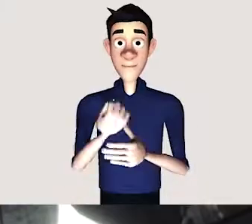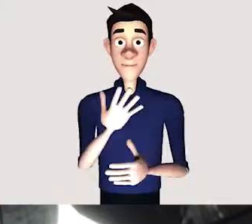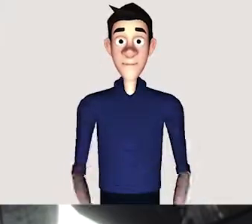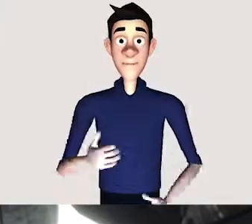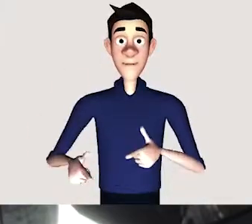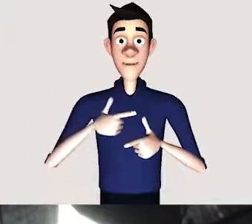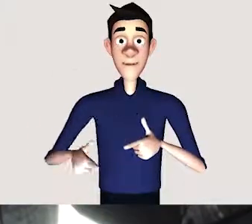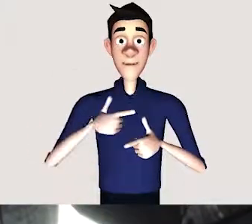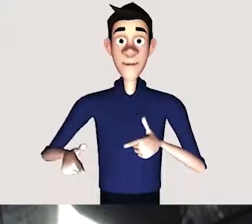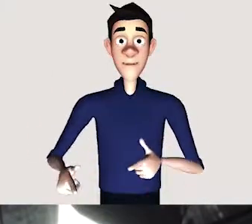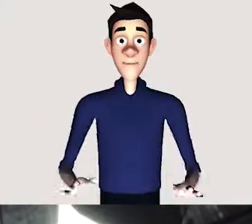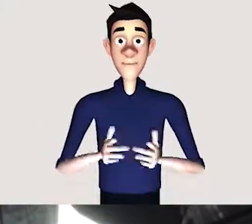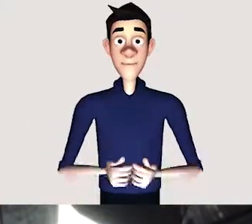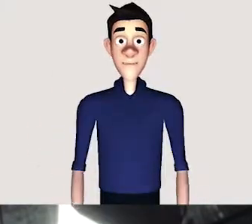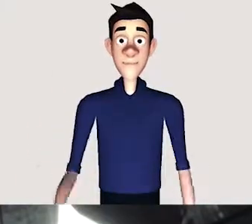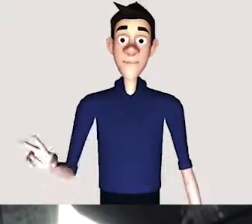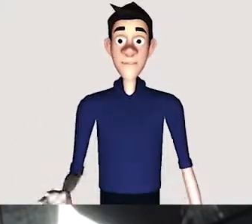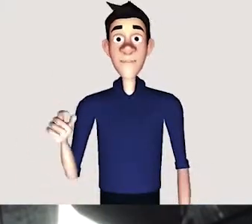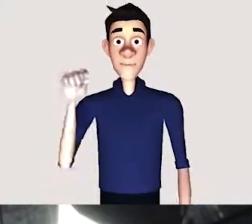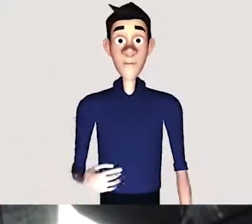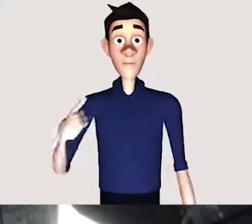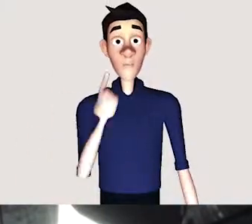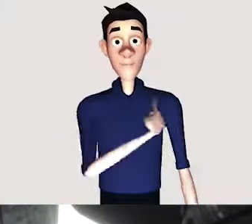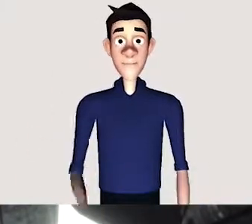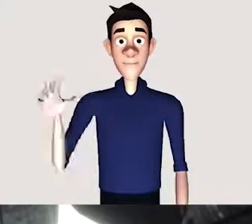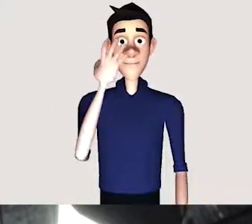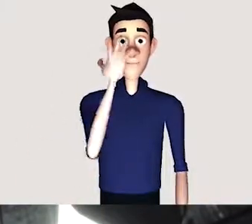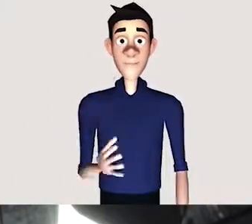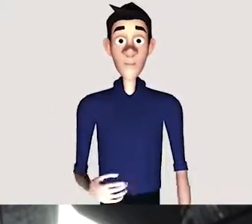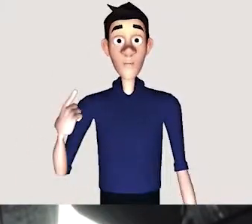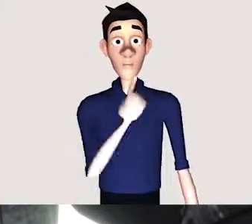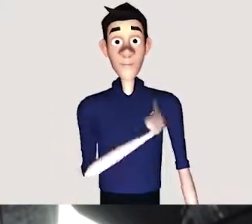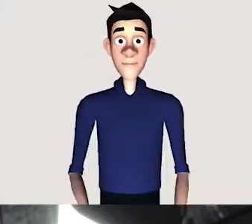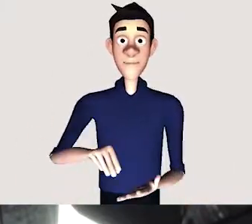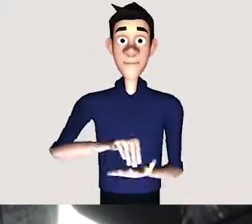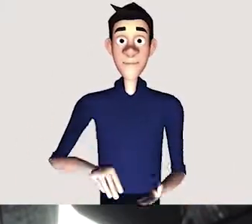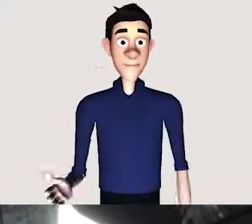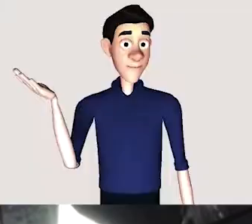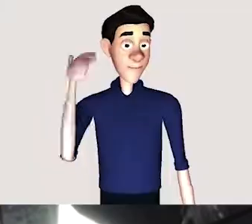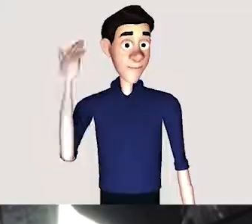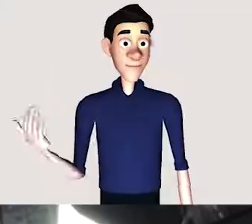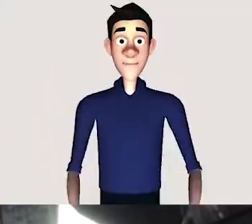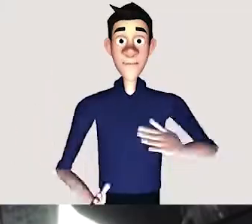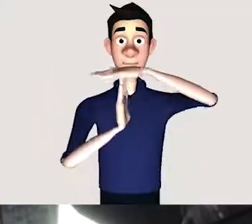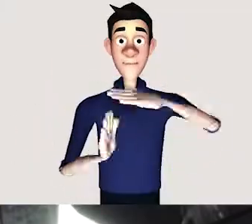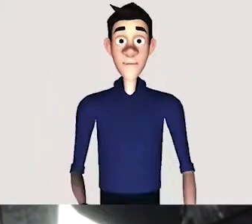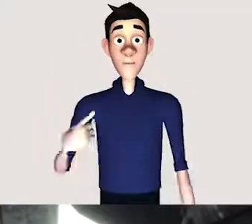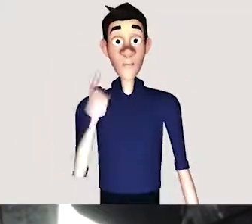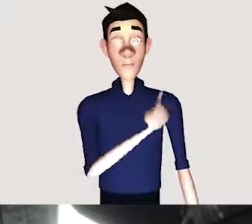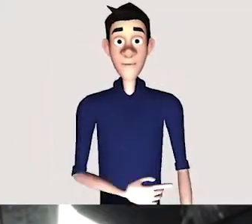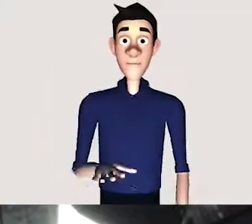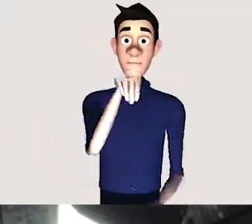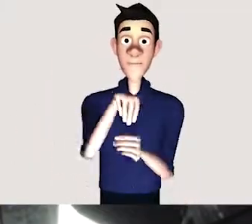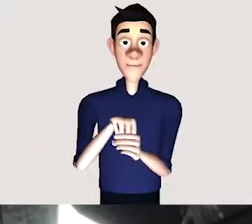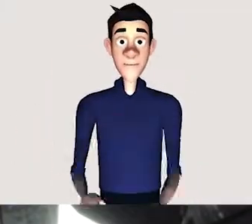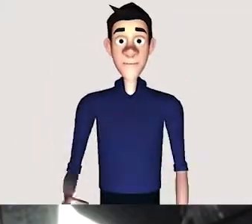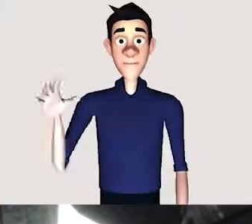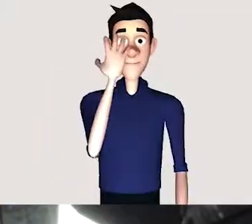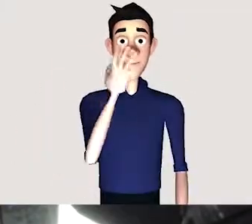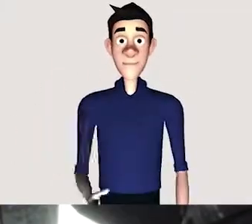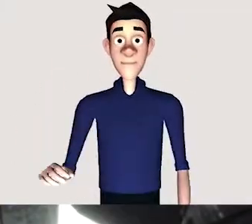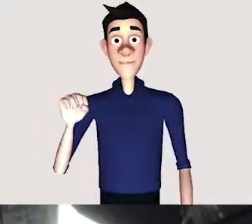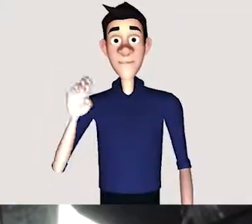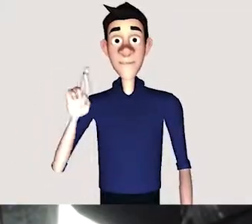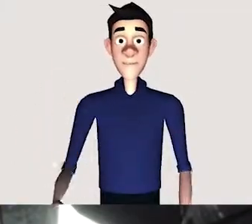nós definimos, nós colocamos limites. Nós delimitamos. Definir é